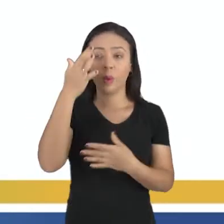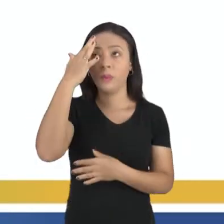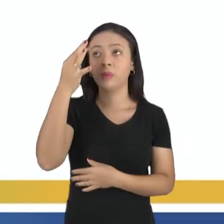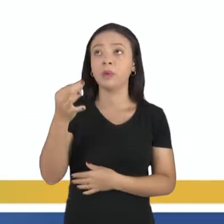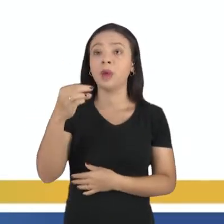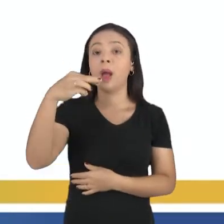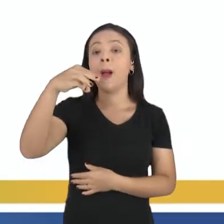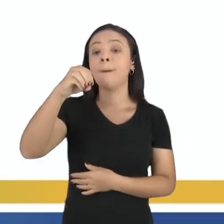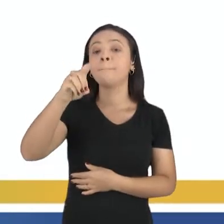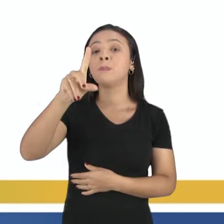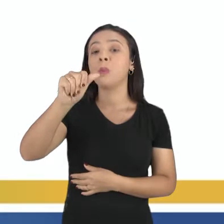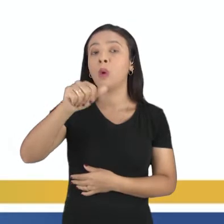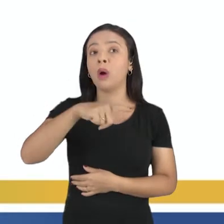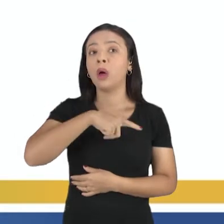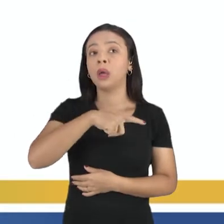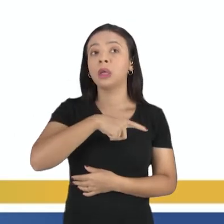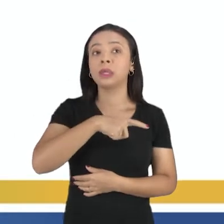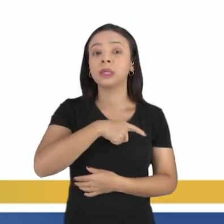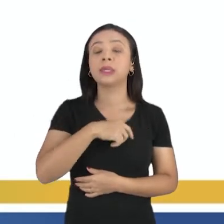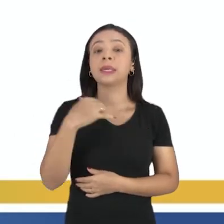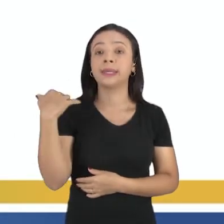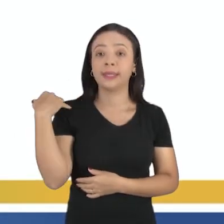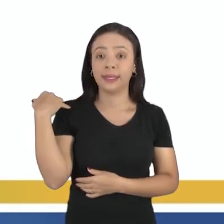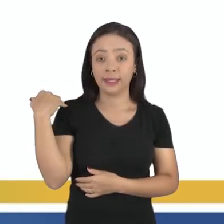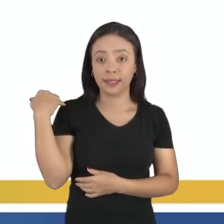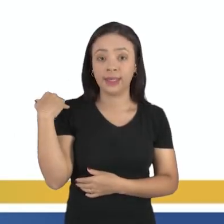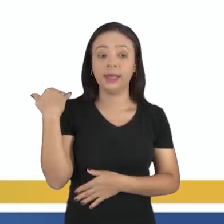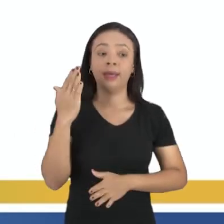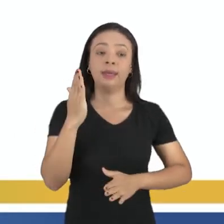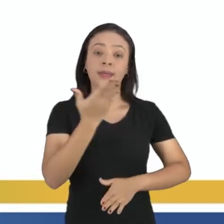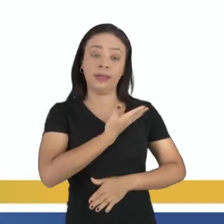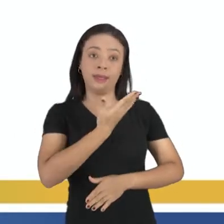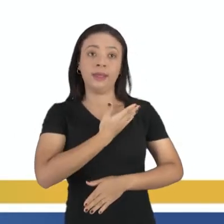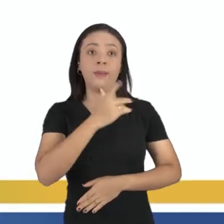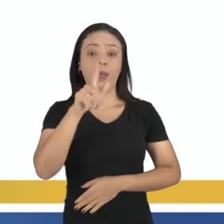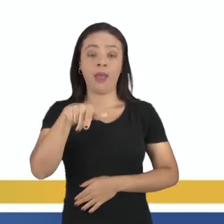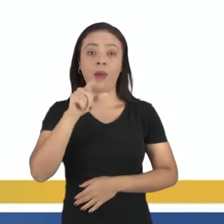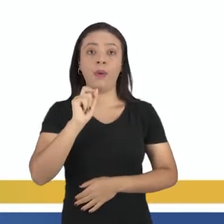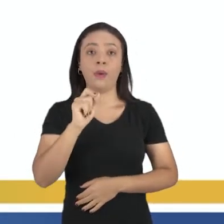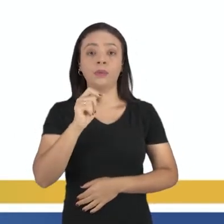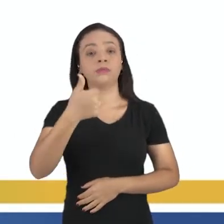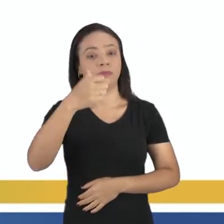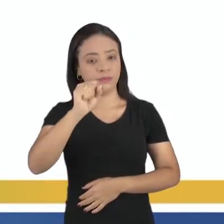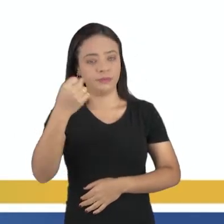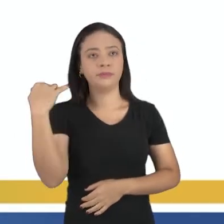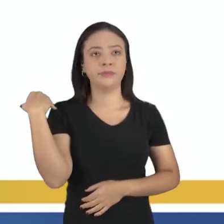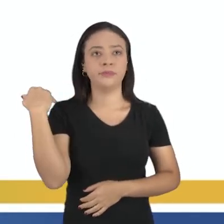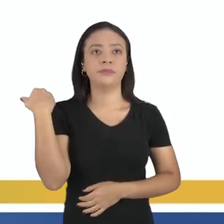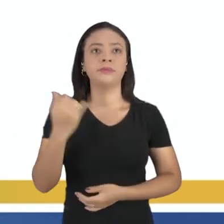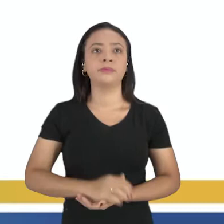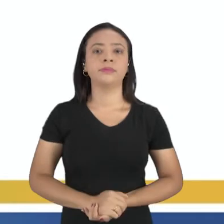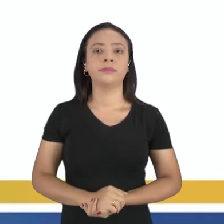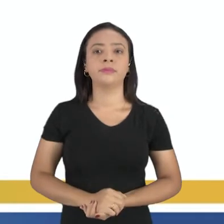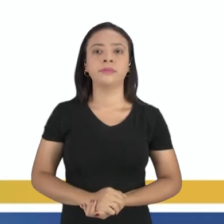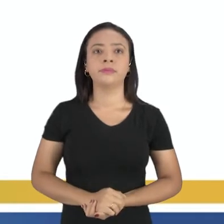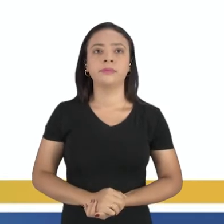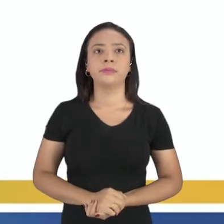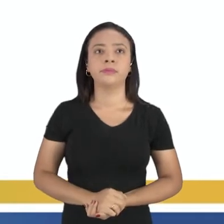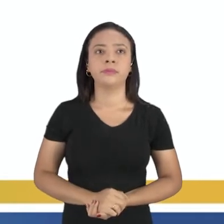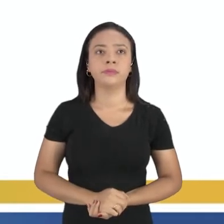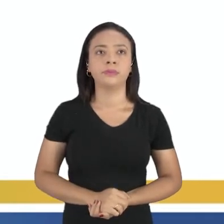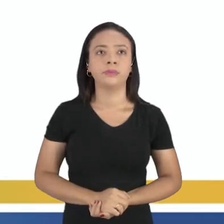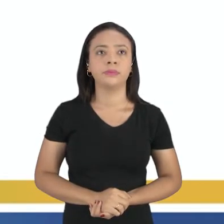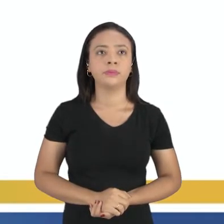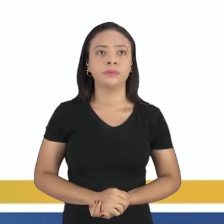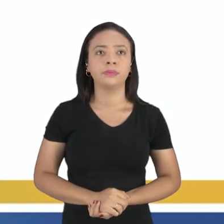a moda entre as idades dessas amigas, né, é exatamente igual a 18 anos. Vamos então para